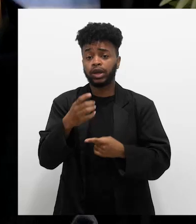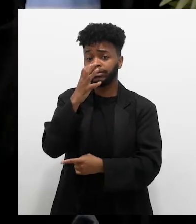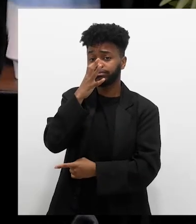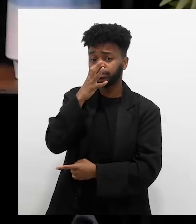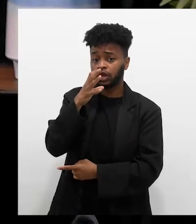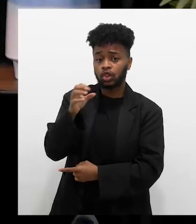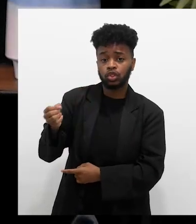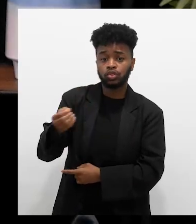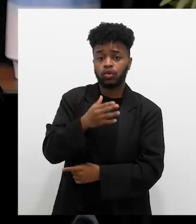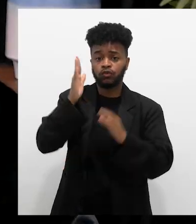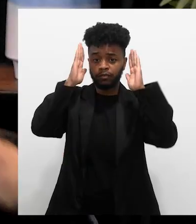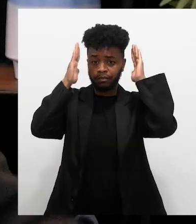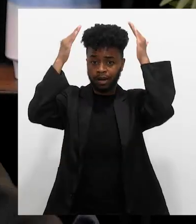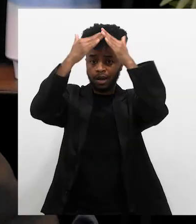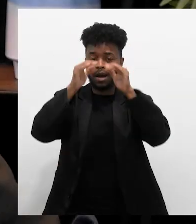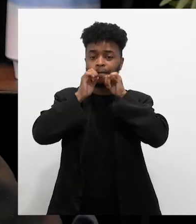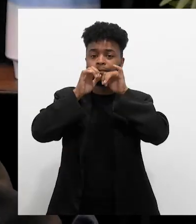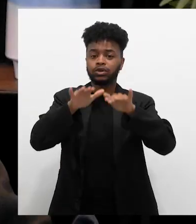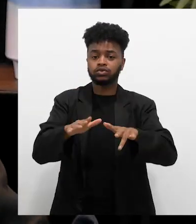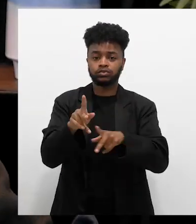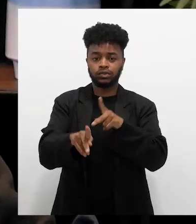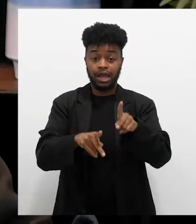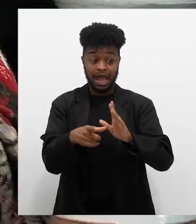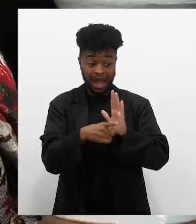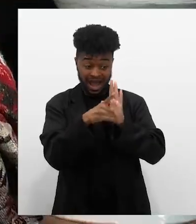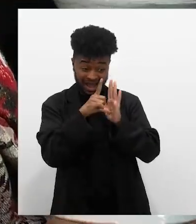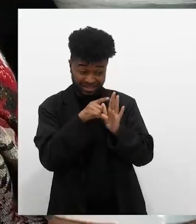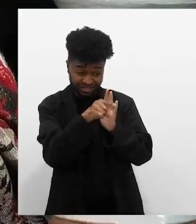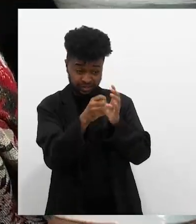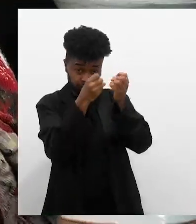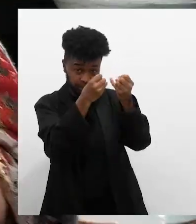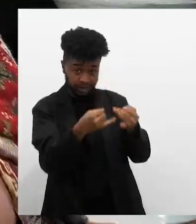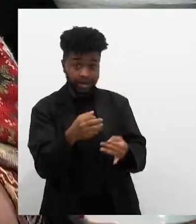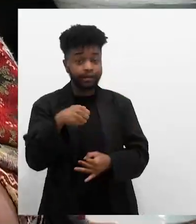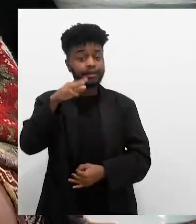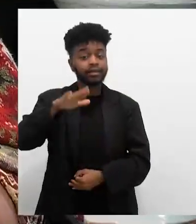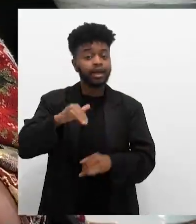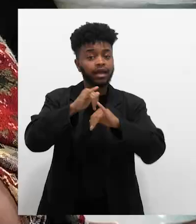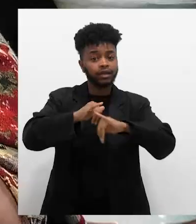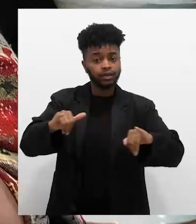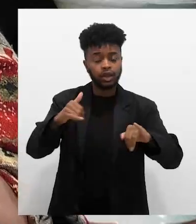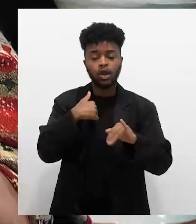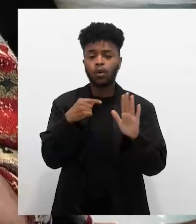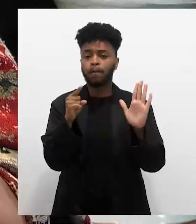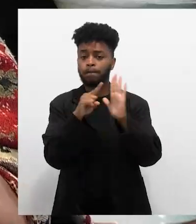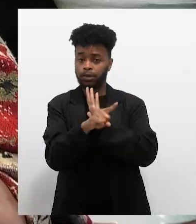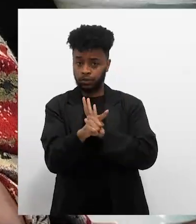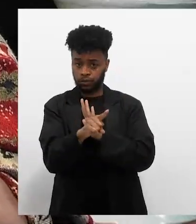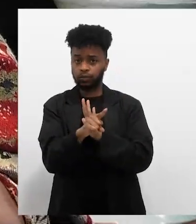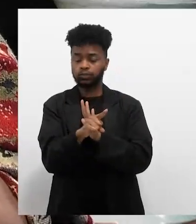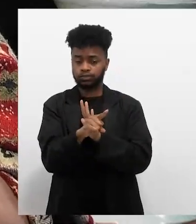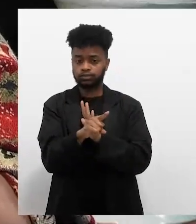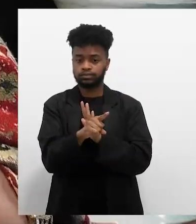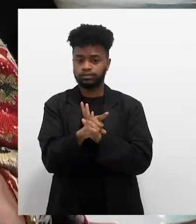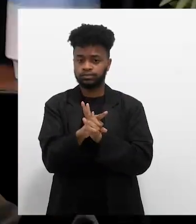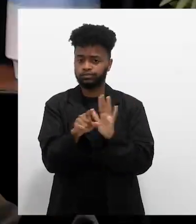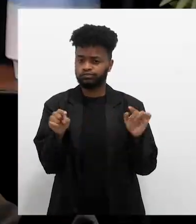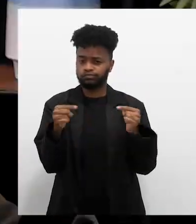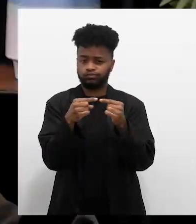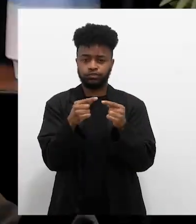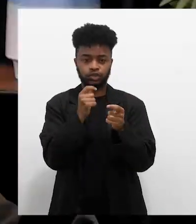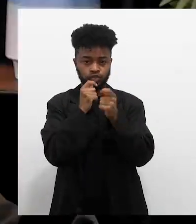Papa que vai sair para falar e abençoar o povo, Aí, né? antes que o senhor entre em quem vai anunciar, eu vou fazer uma pergunta